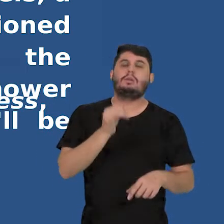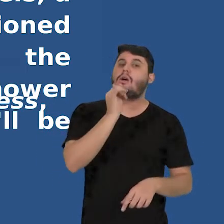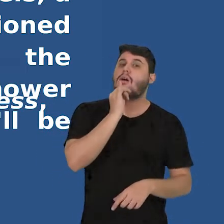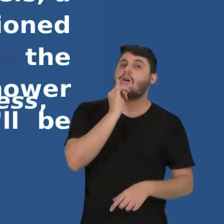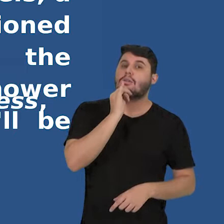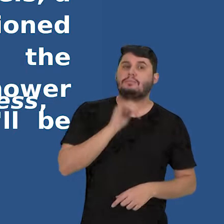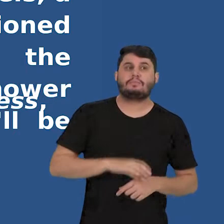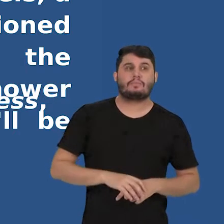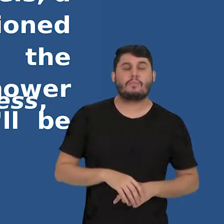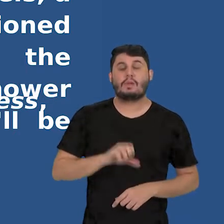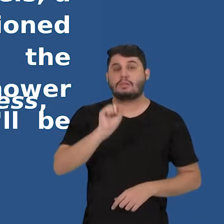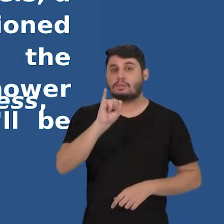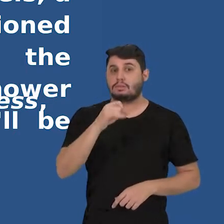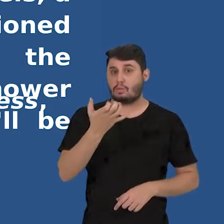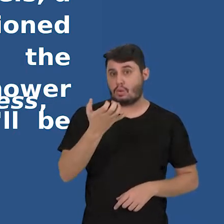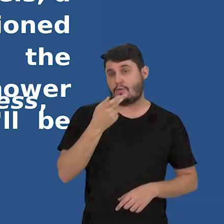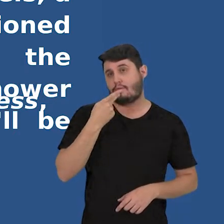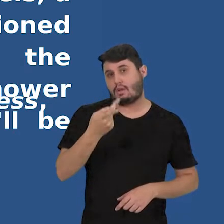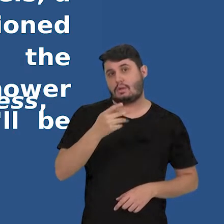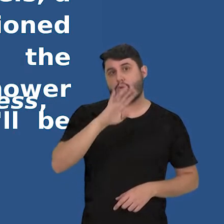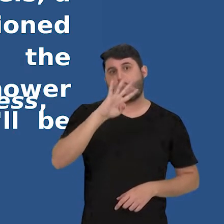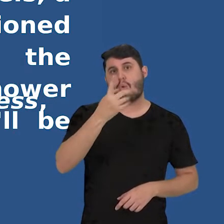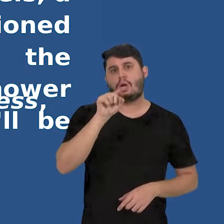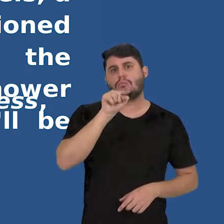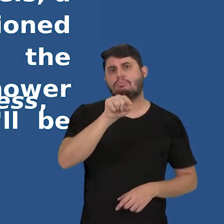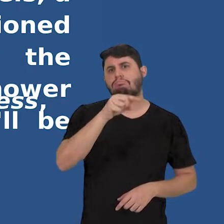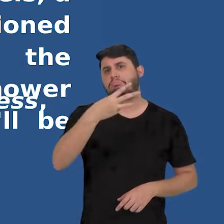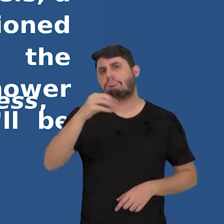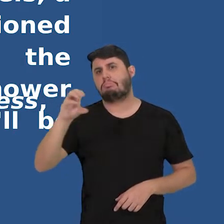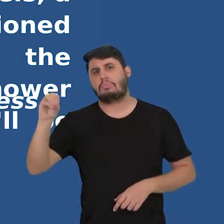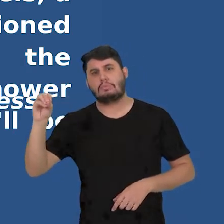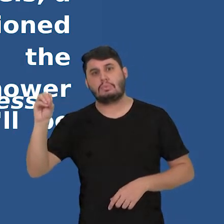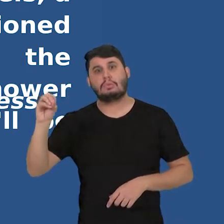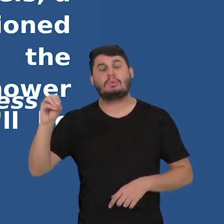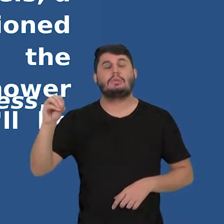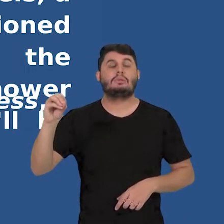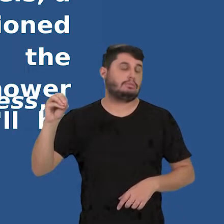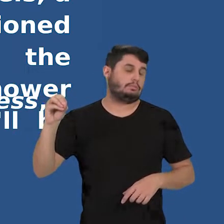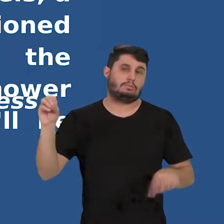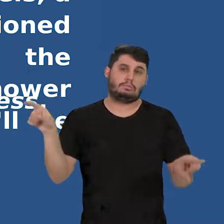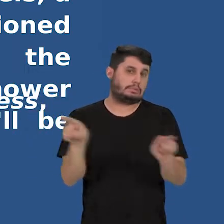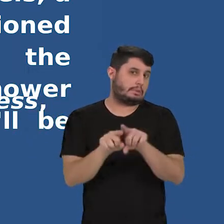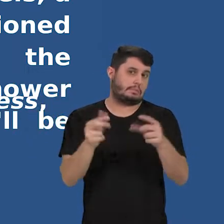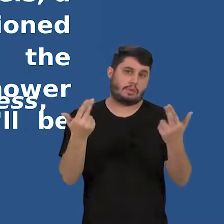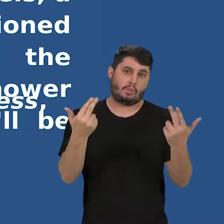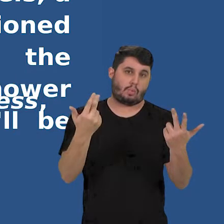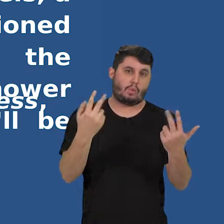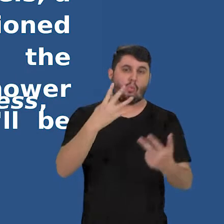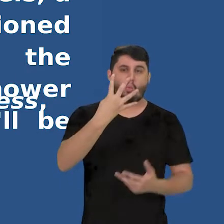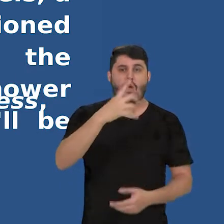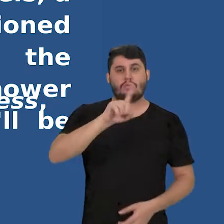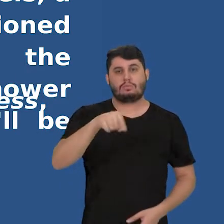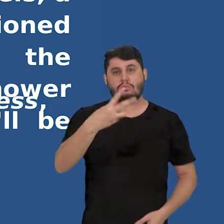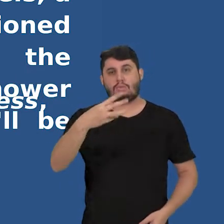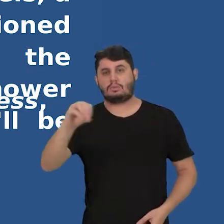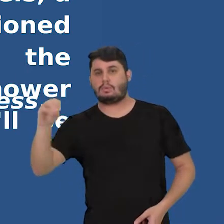boto 1.00 não, ou 1.100, é 1.000, tá? Se isso fosse valor em dinheiro, 4.300 dólares, seria